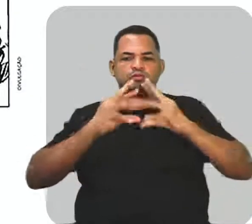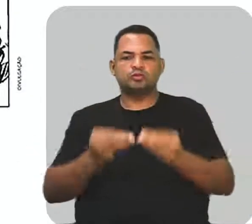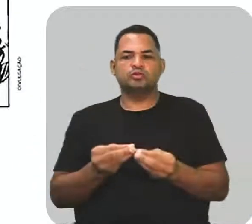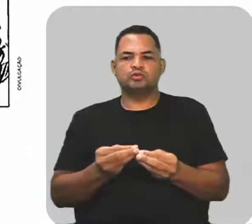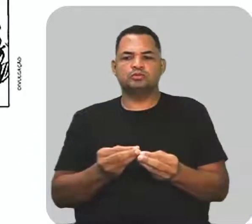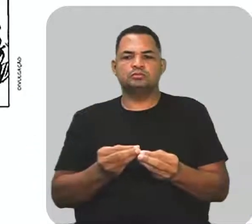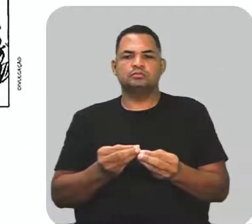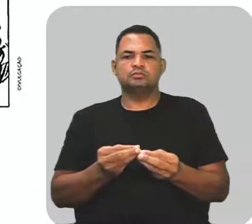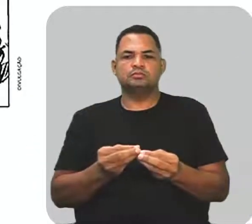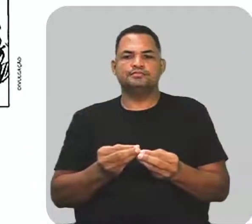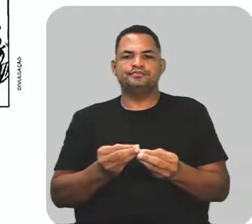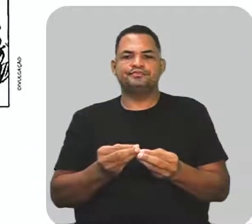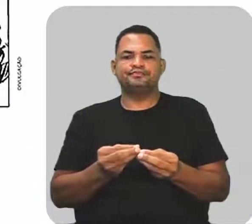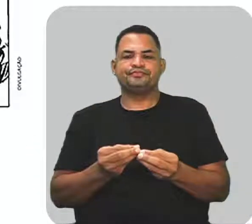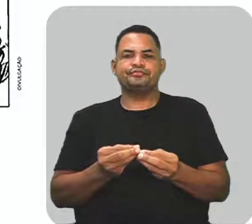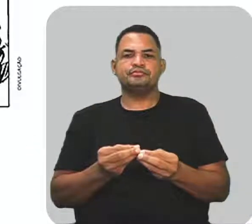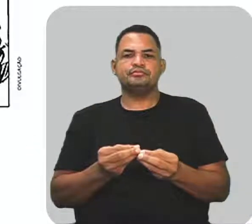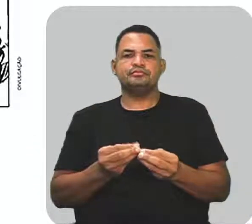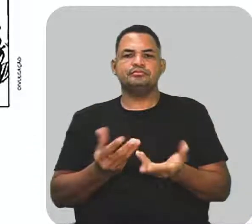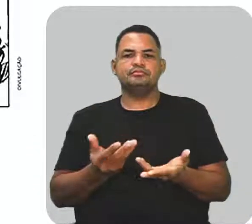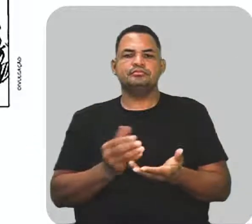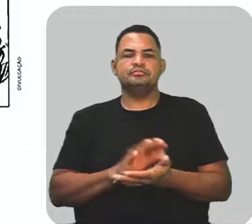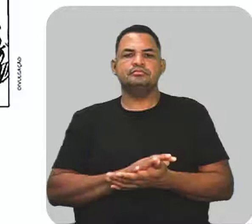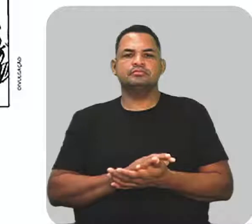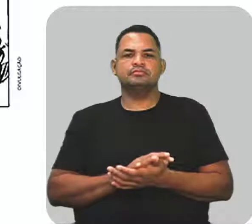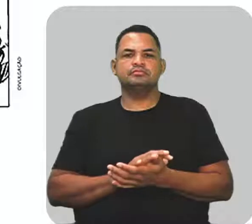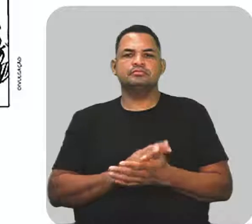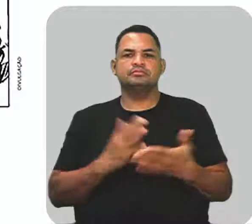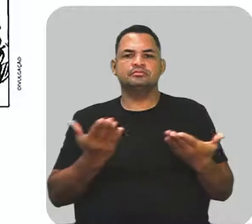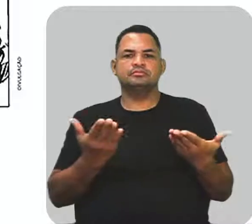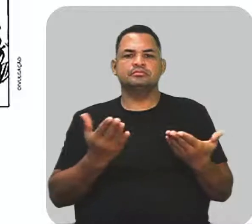completo, né? E sinal de